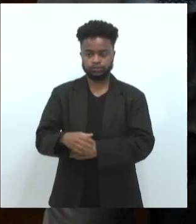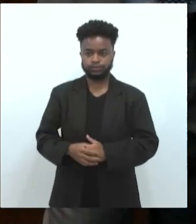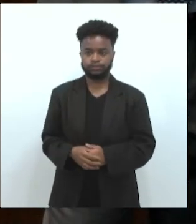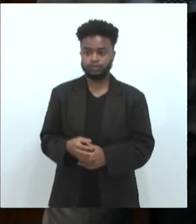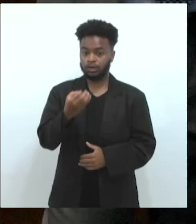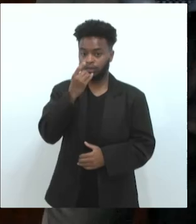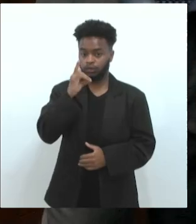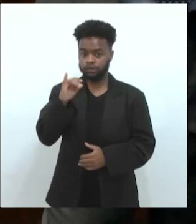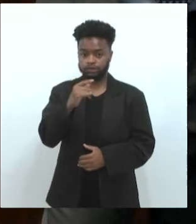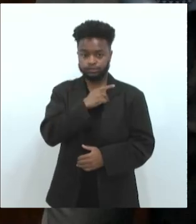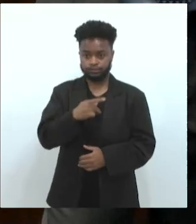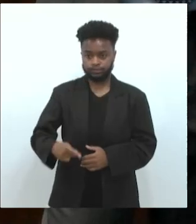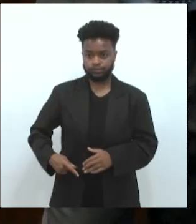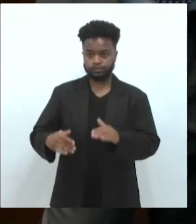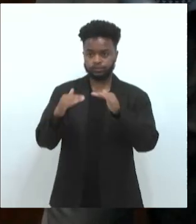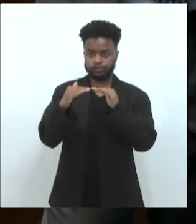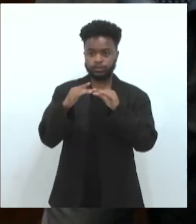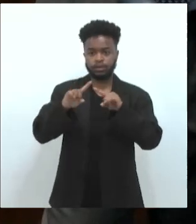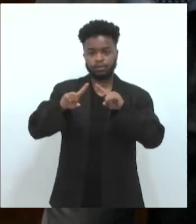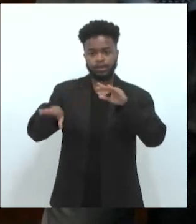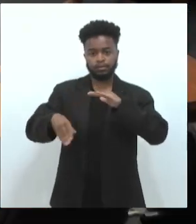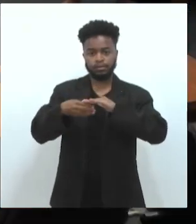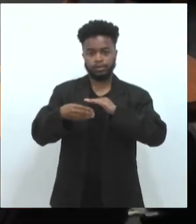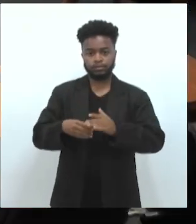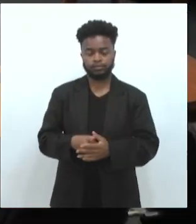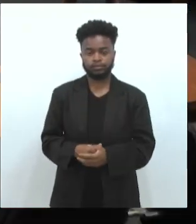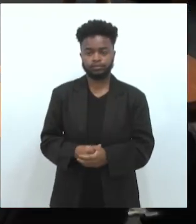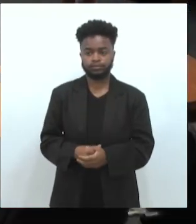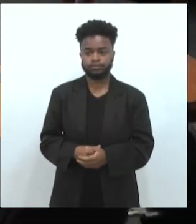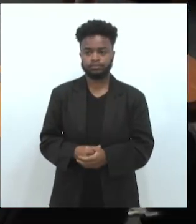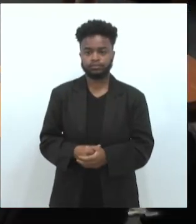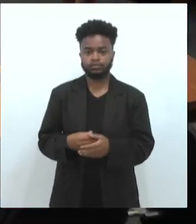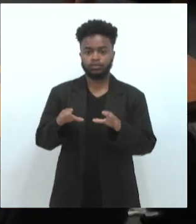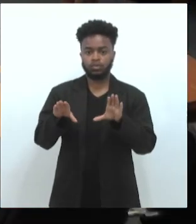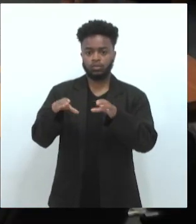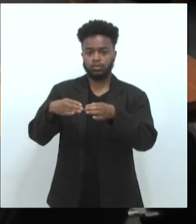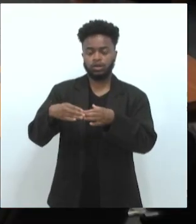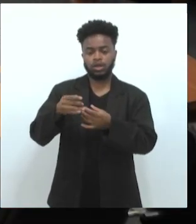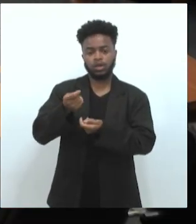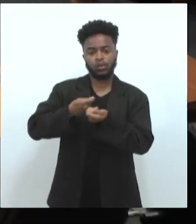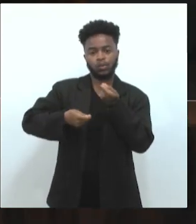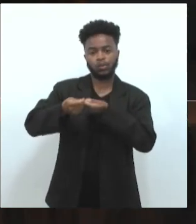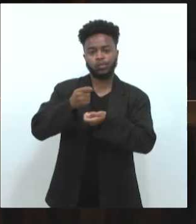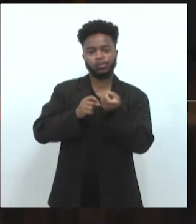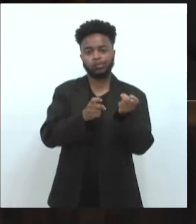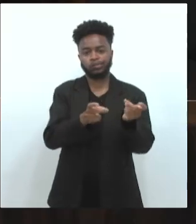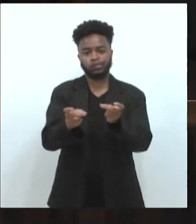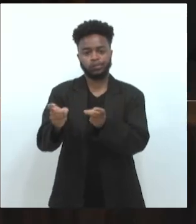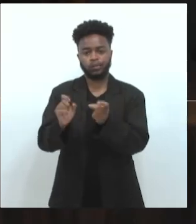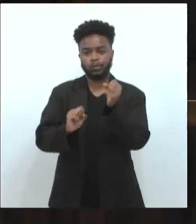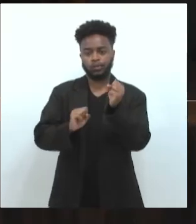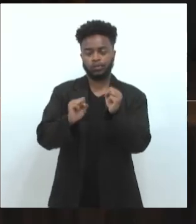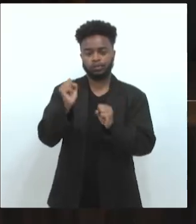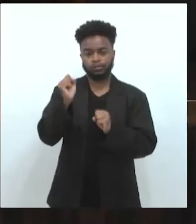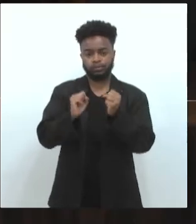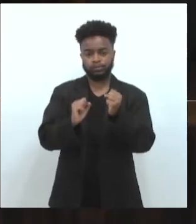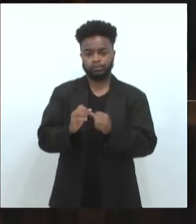Bom dia, senhora presidente. Favorável com emenda. Pela Comissão de Economia, Indústria e Comércio,